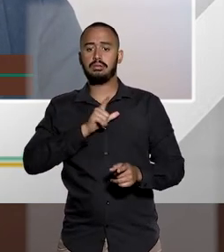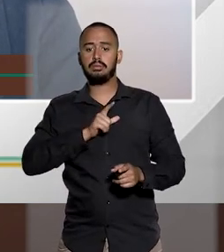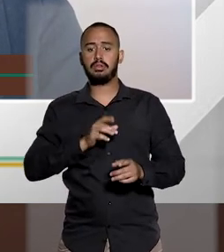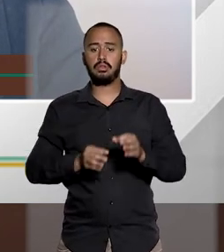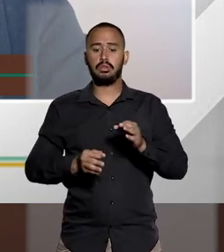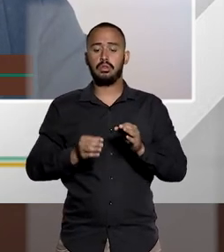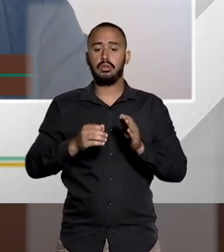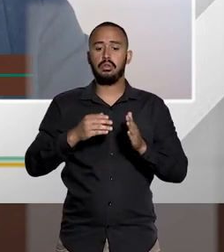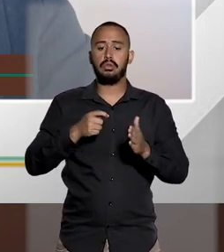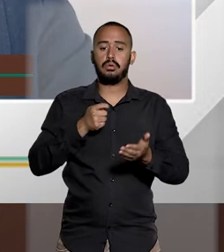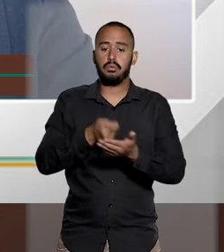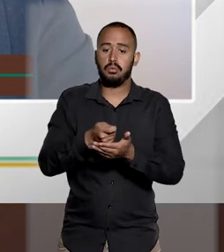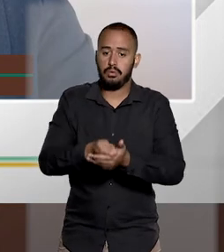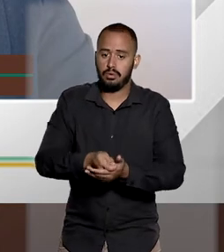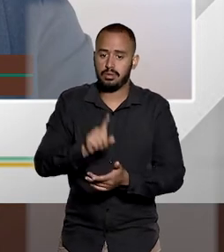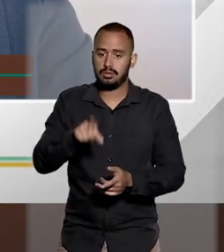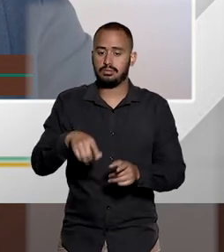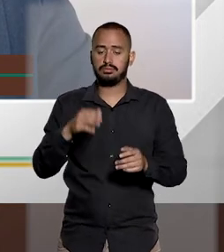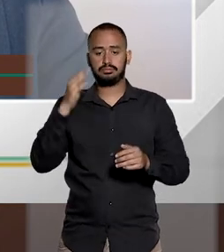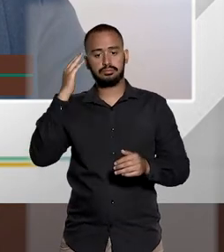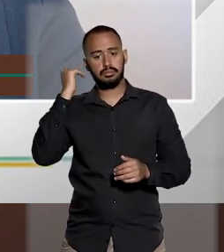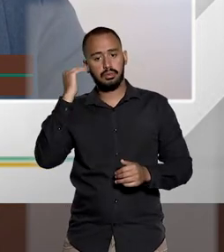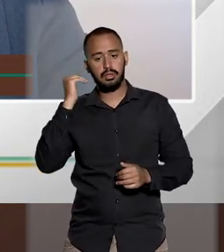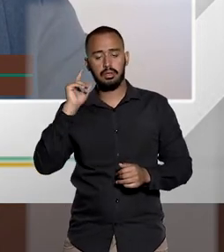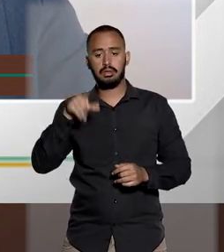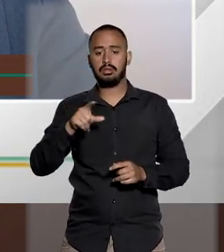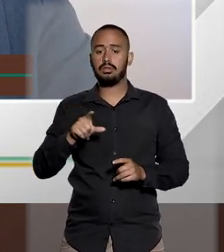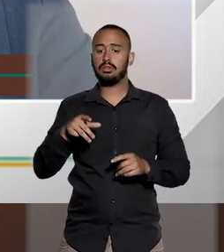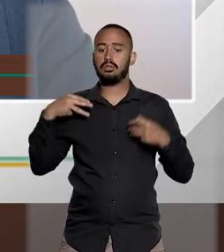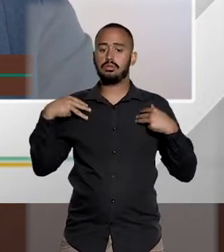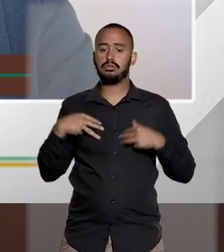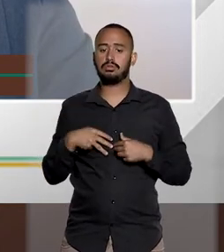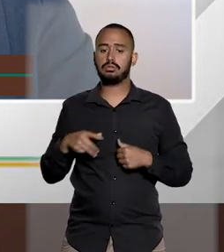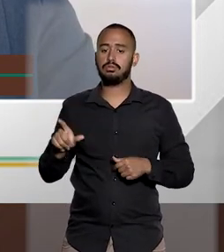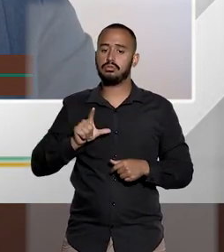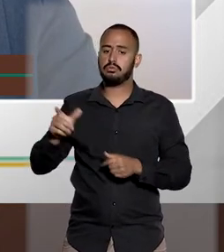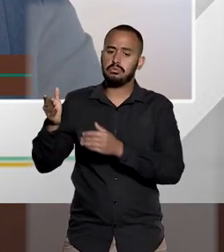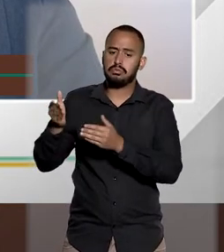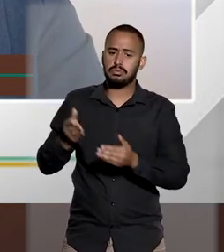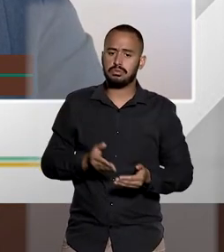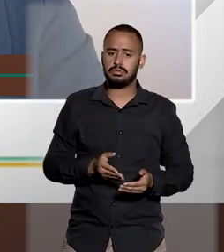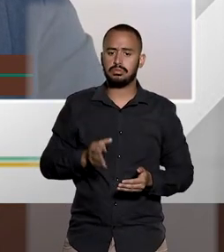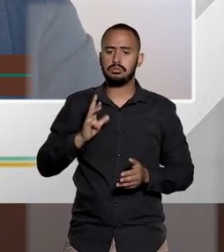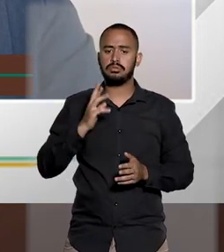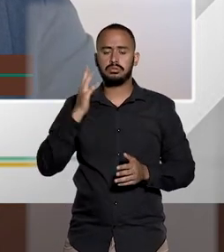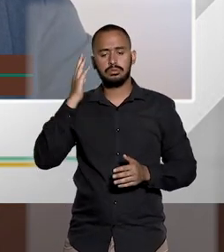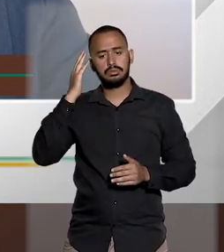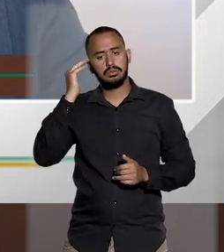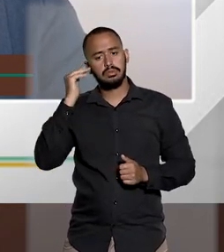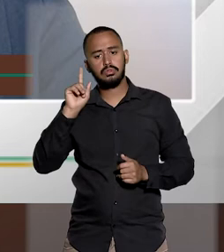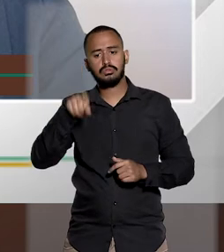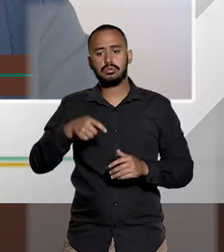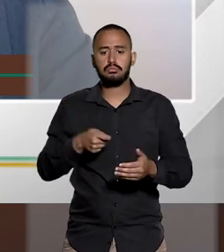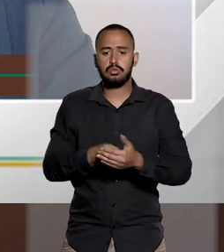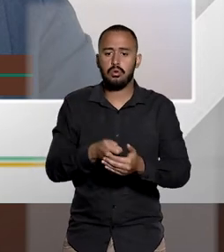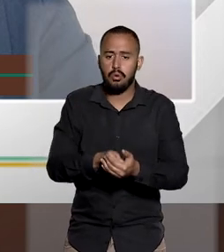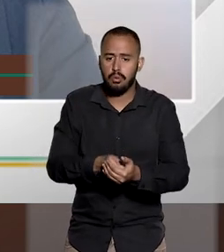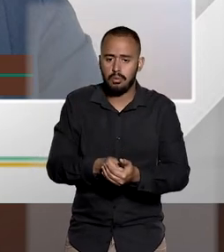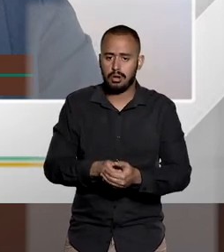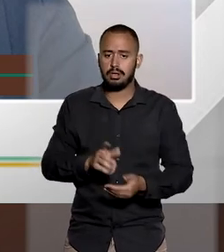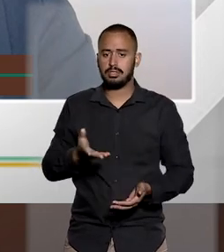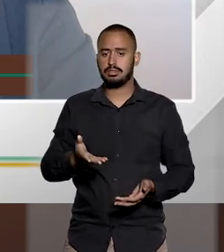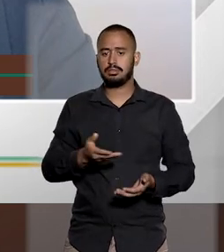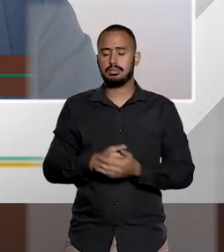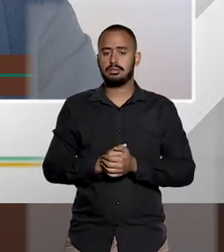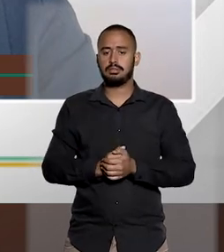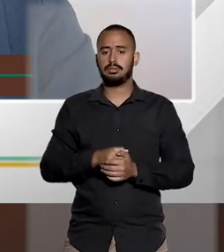E a ministra Regina Helena, ela não trouxe uma exação precisa em relação a essa cobrança, tendo em vista o